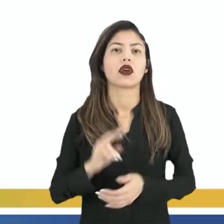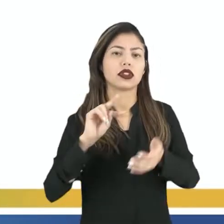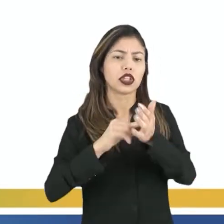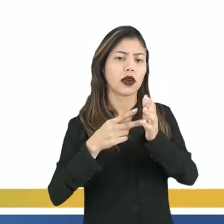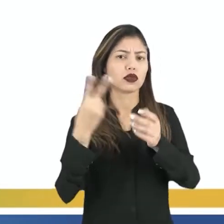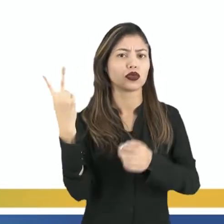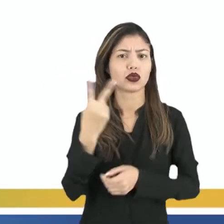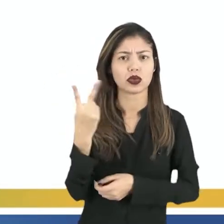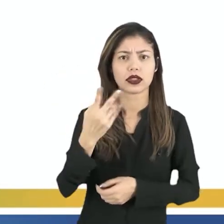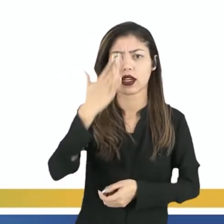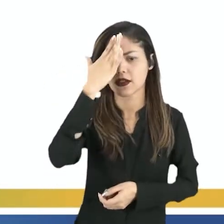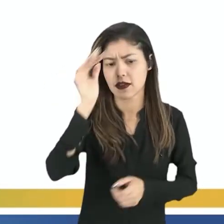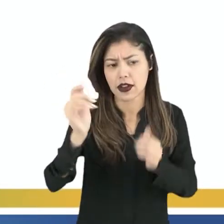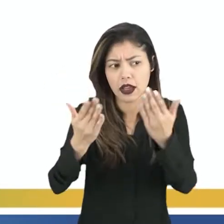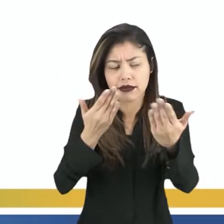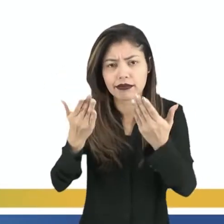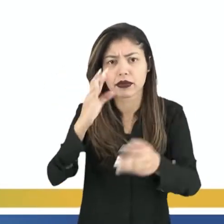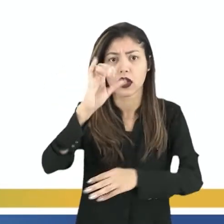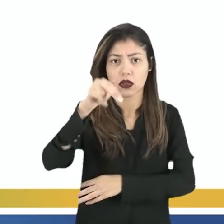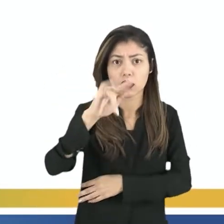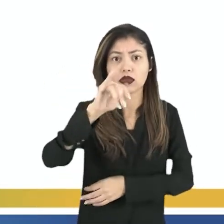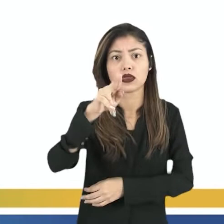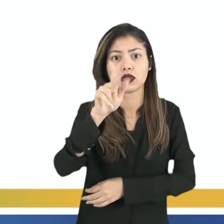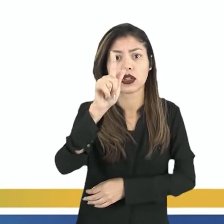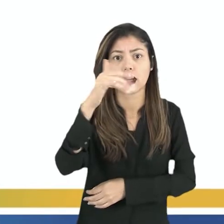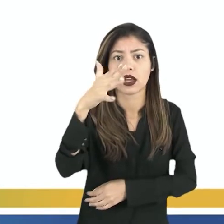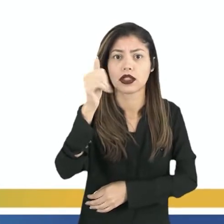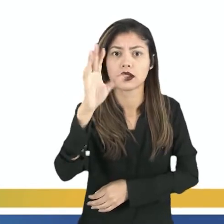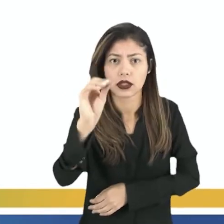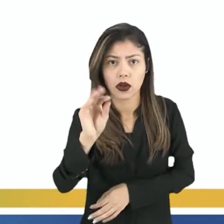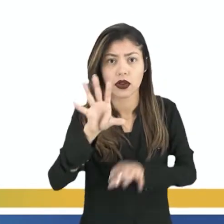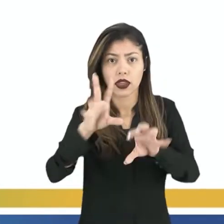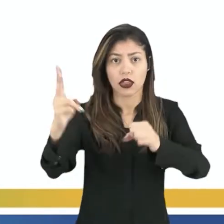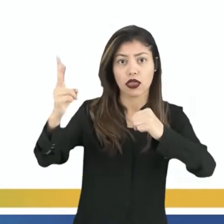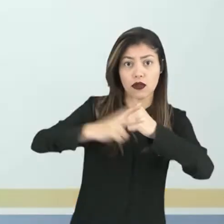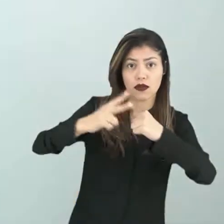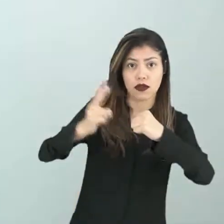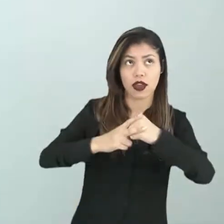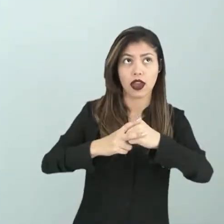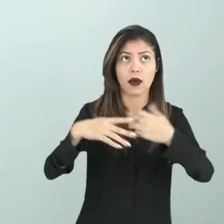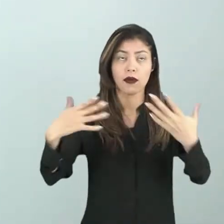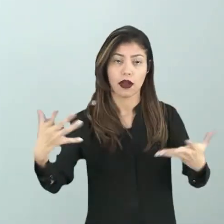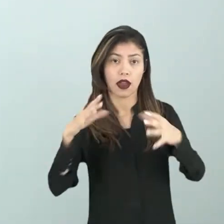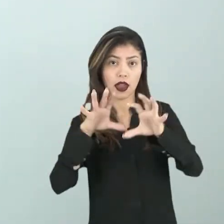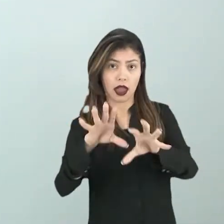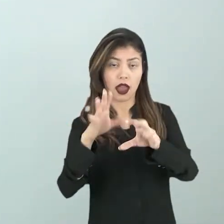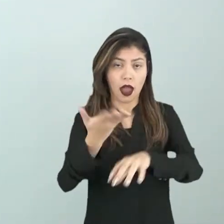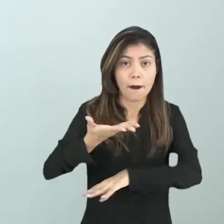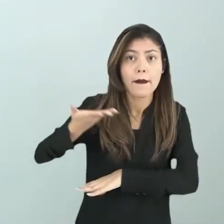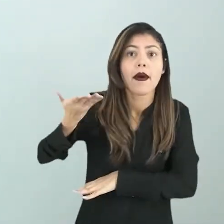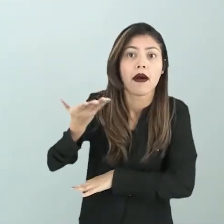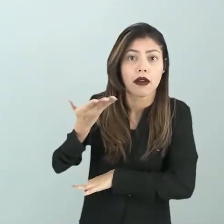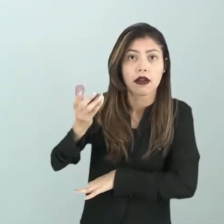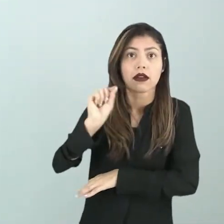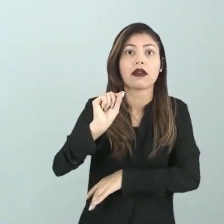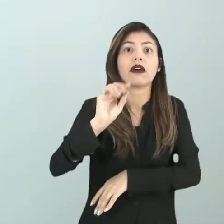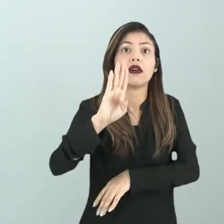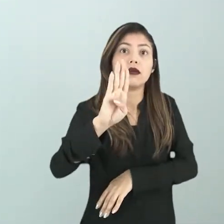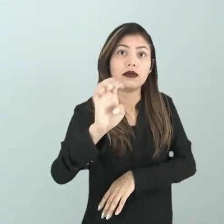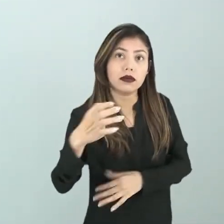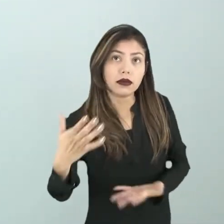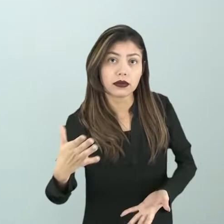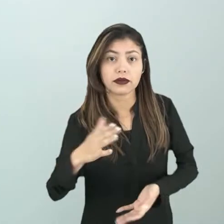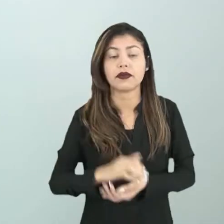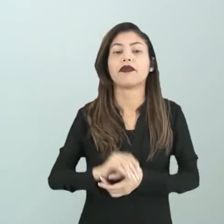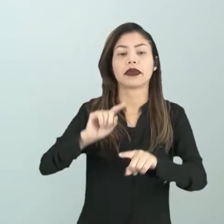nós temos que fazer a conjugação desse verbo. Então, o verbo na forma original, na forma base, é o be.